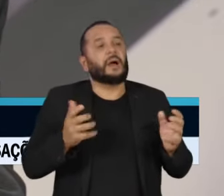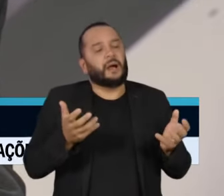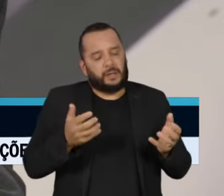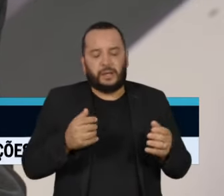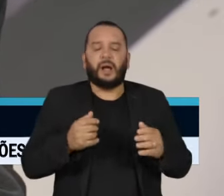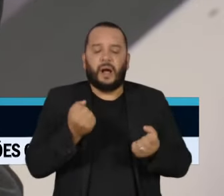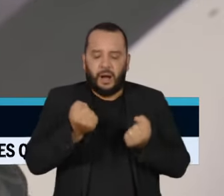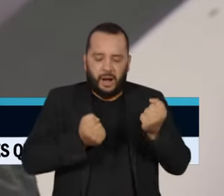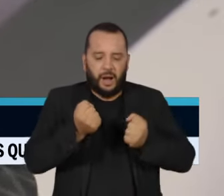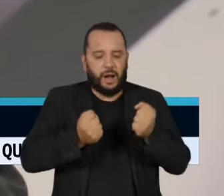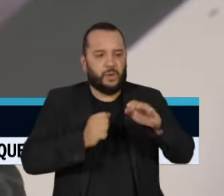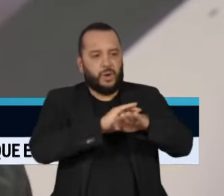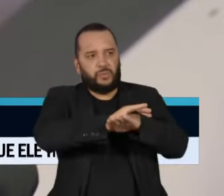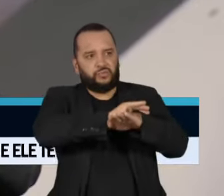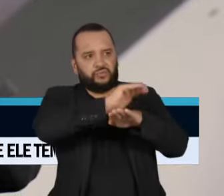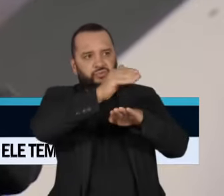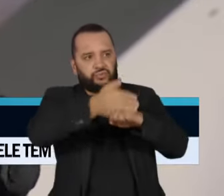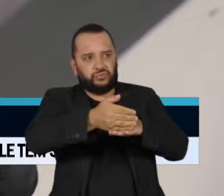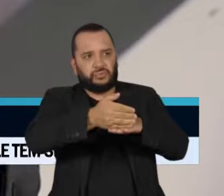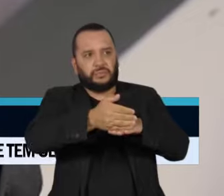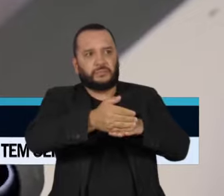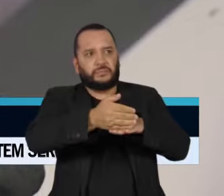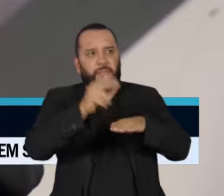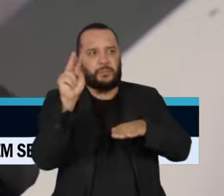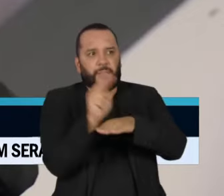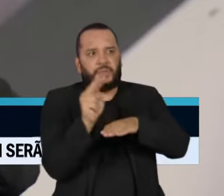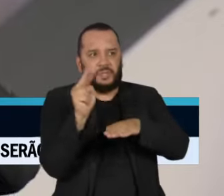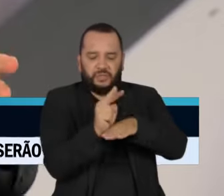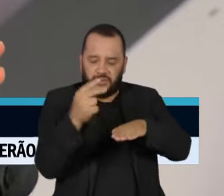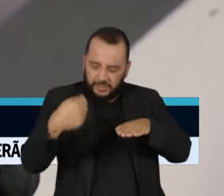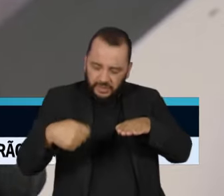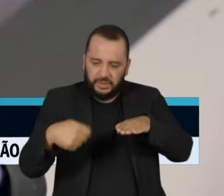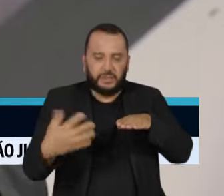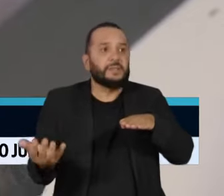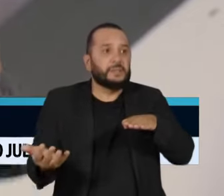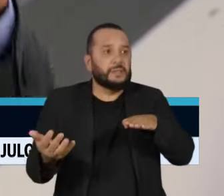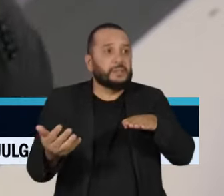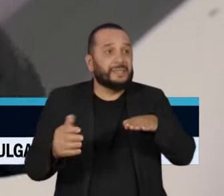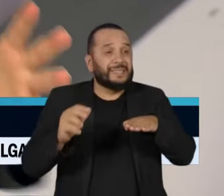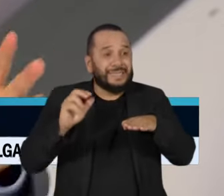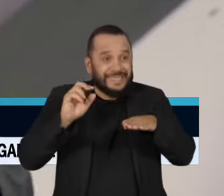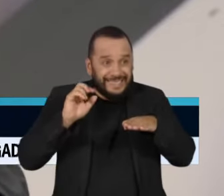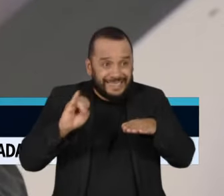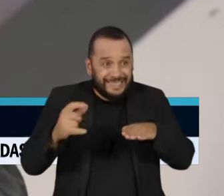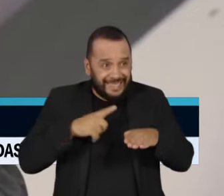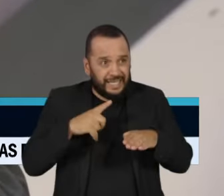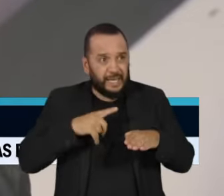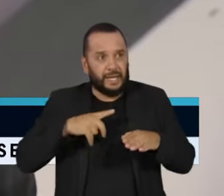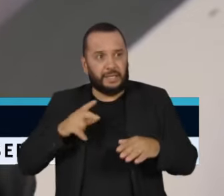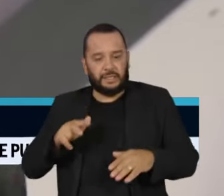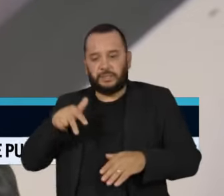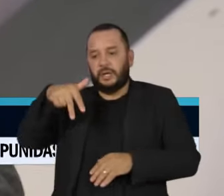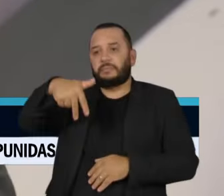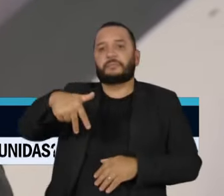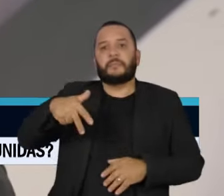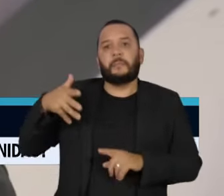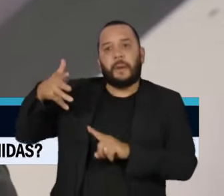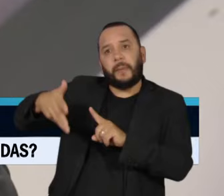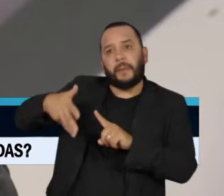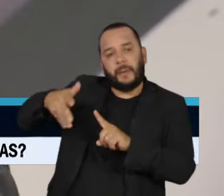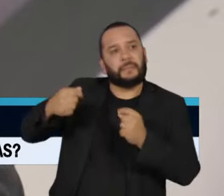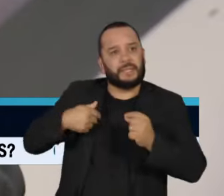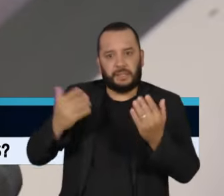blindado. Se for aparecer na esplanada ali para falar, no parlatório ali, ter blindagem. Isso é